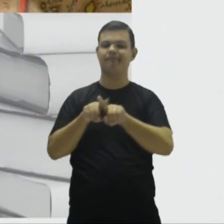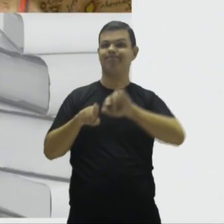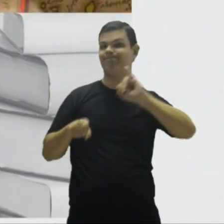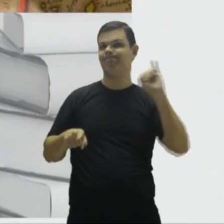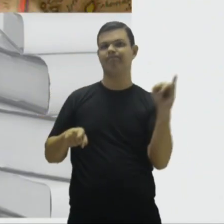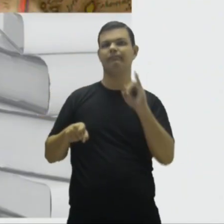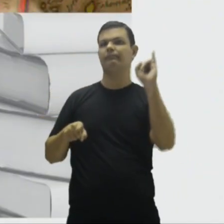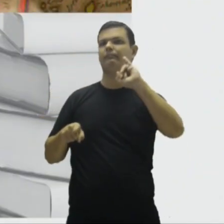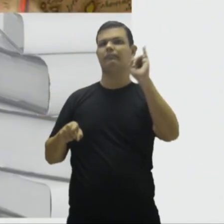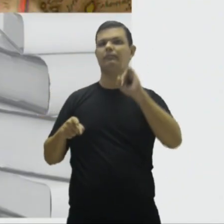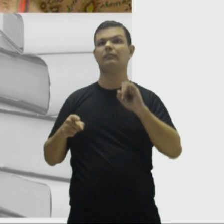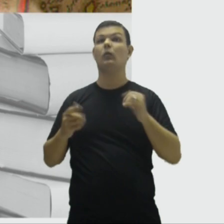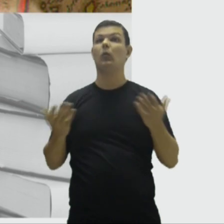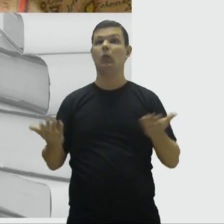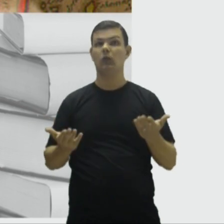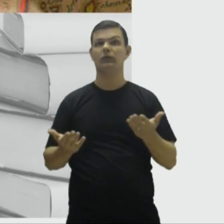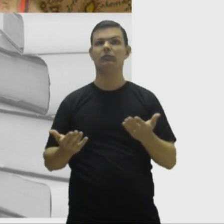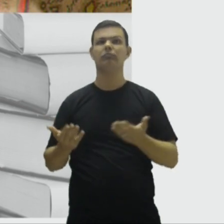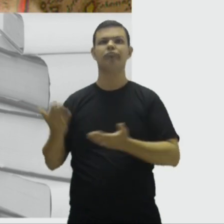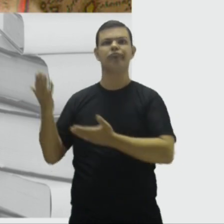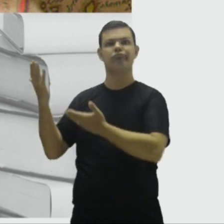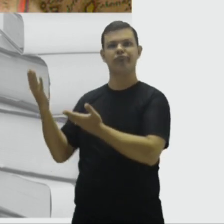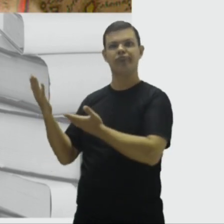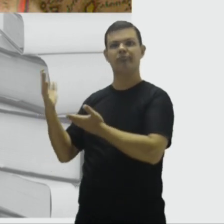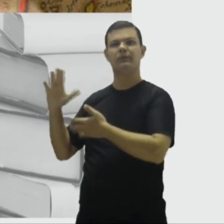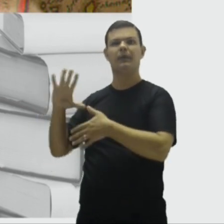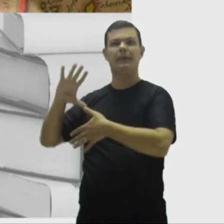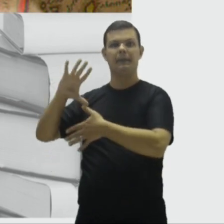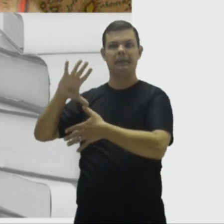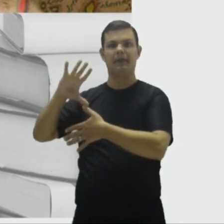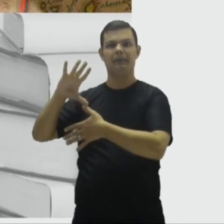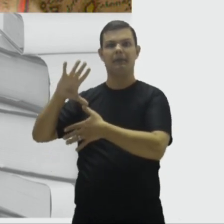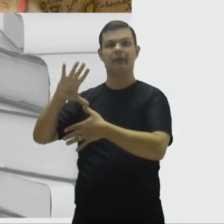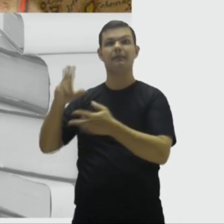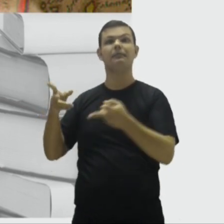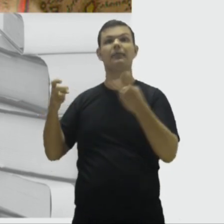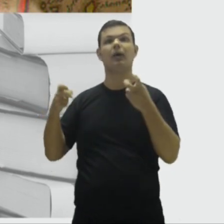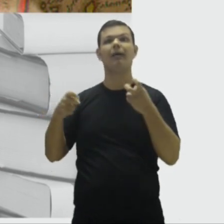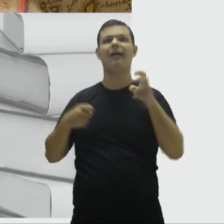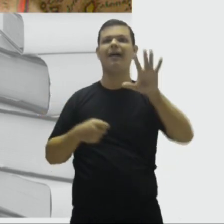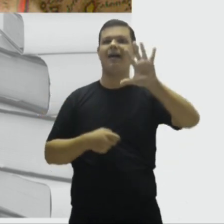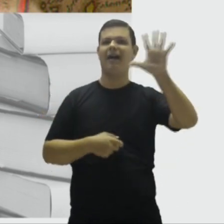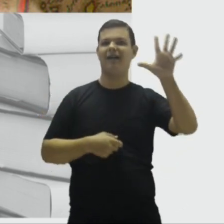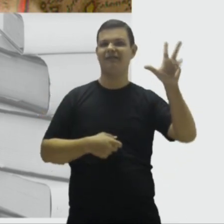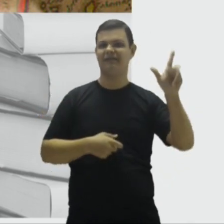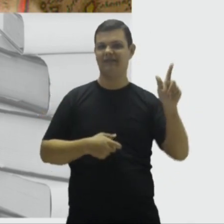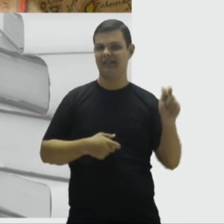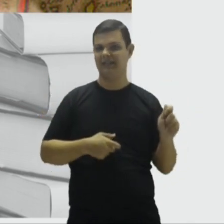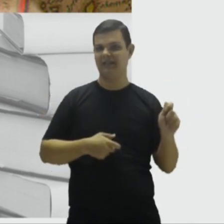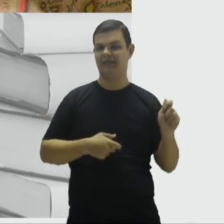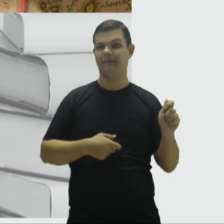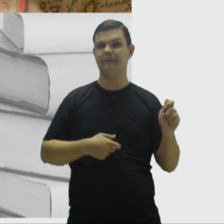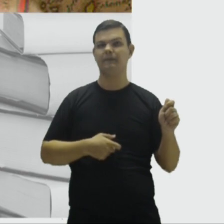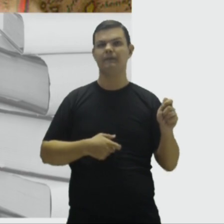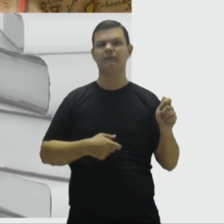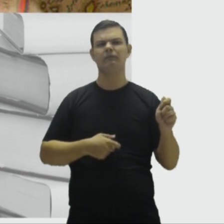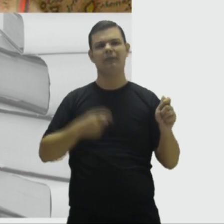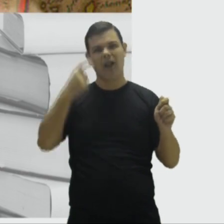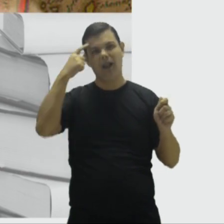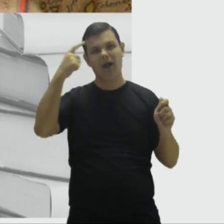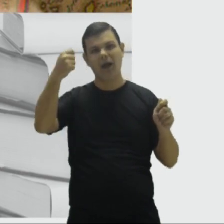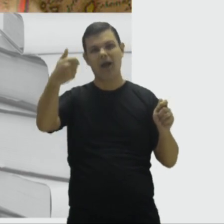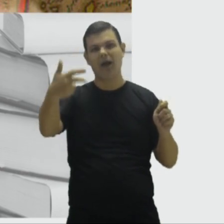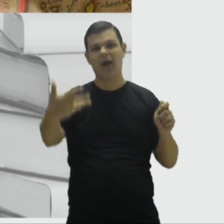hoje. Tá? Olhando esse mapa aí, né? Nós vamos falar sobre África. Lembra que eu falei para você que nós